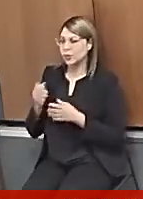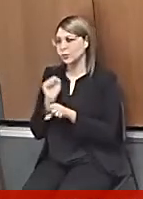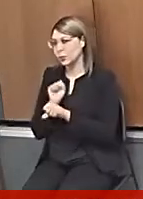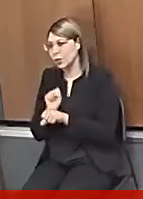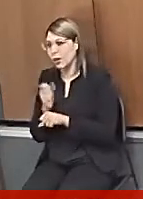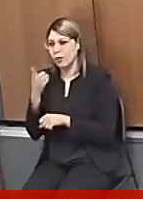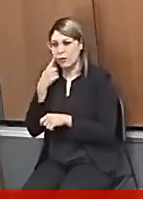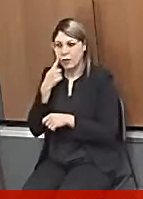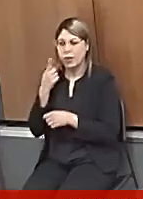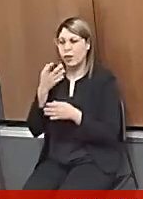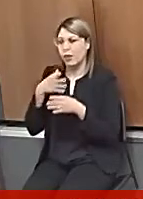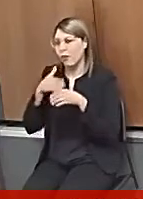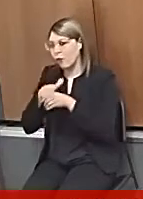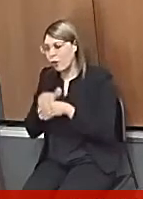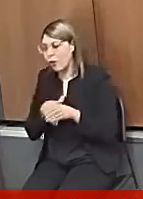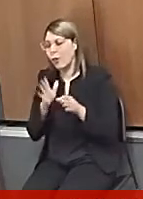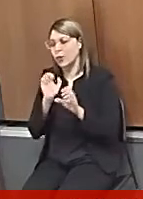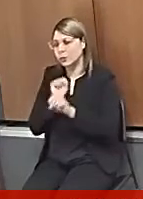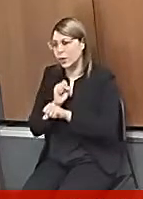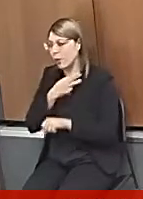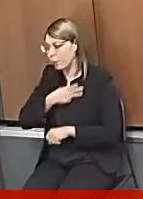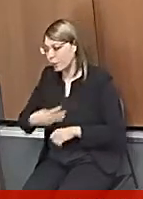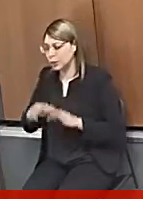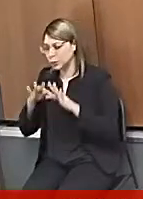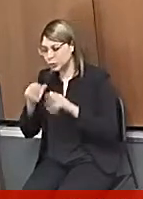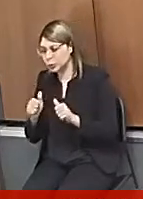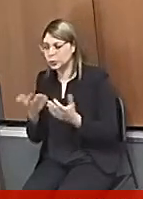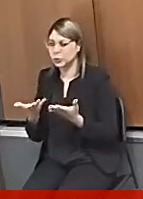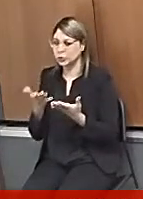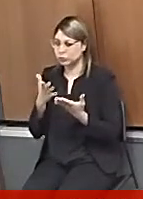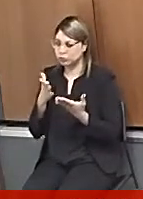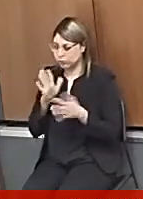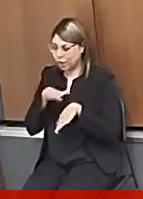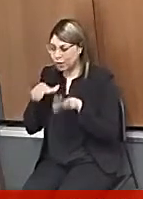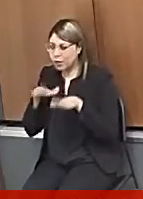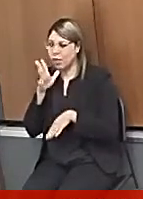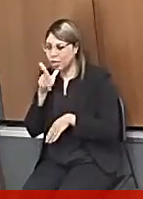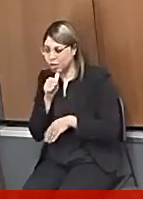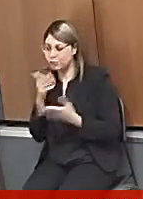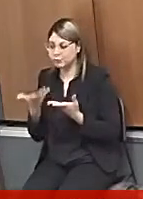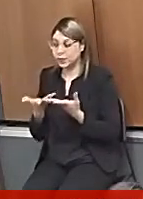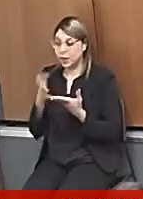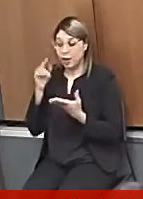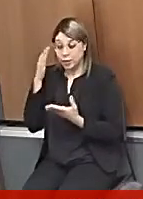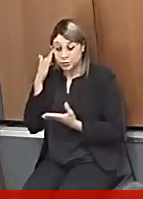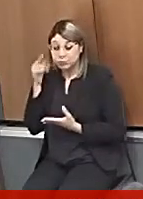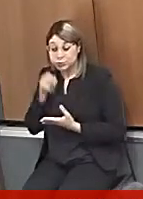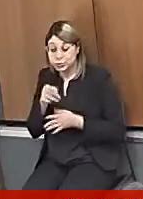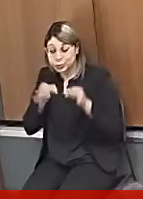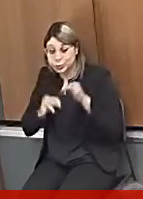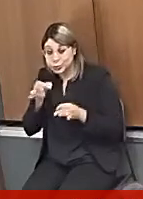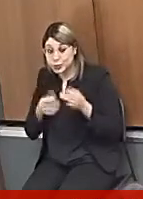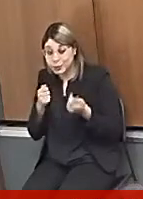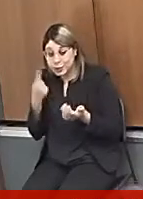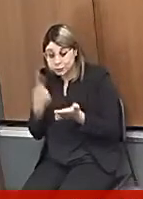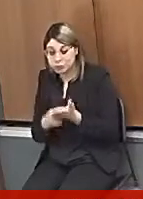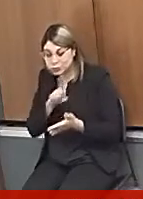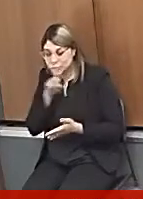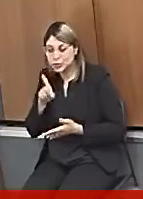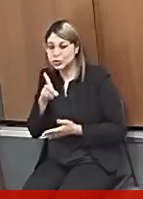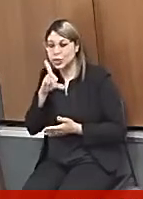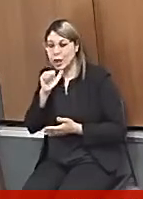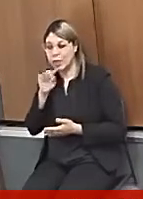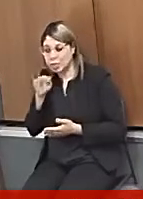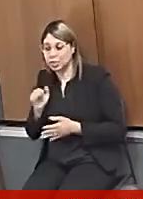os vossos lei até que todos os ministros o faço isso leva algum tempo ele entendeu que naquele daquele julgamento seria da data